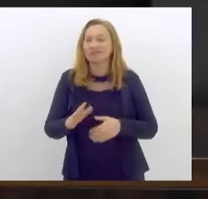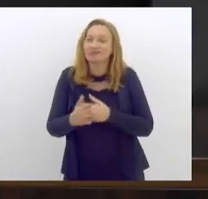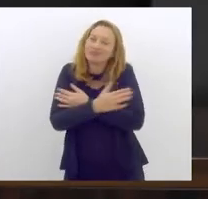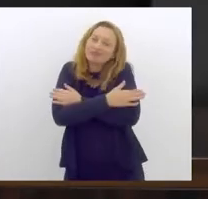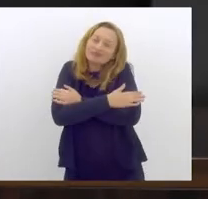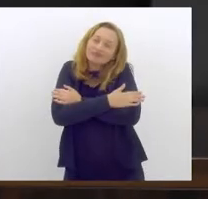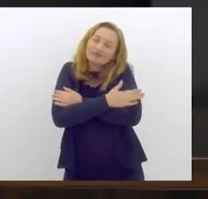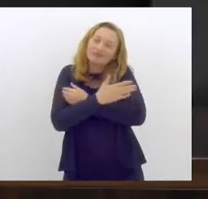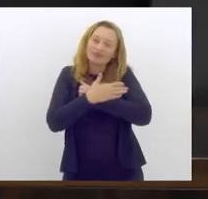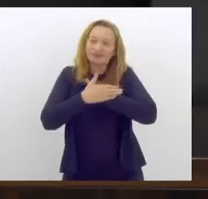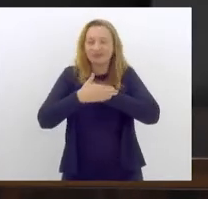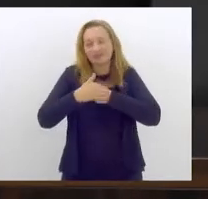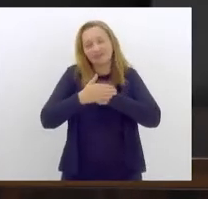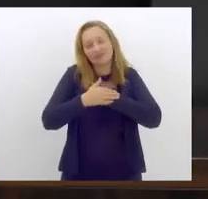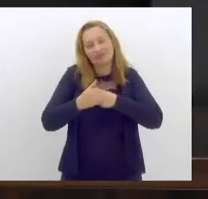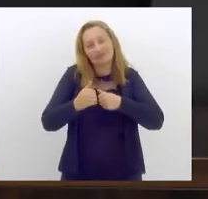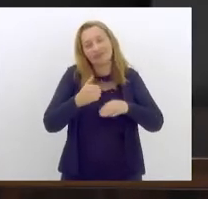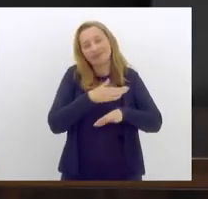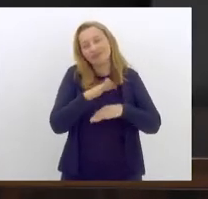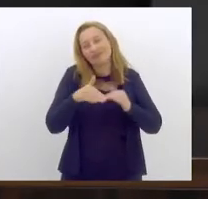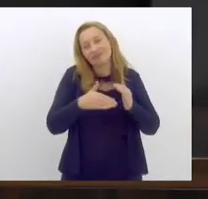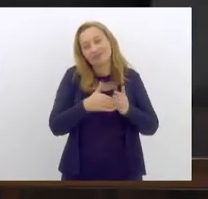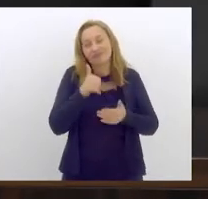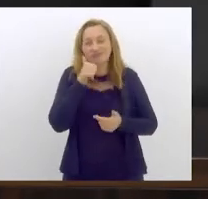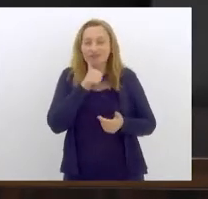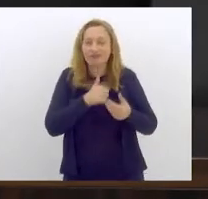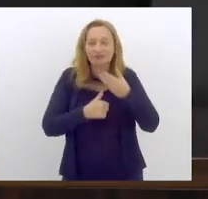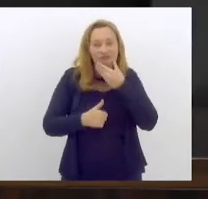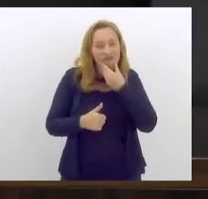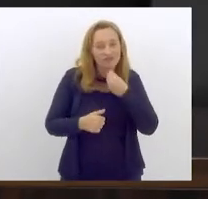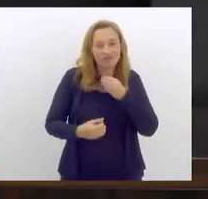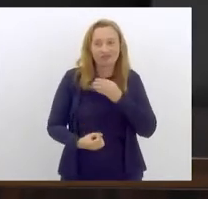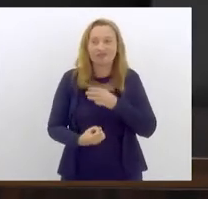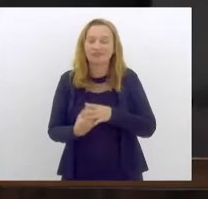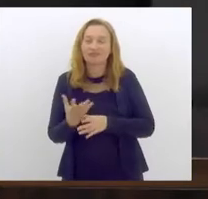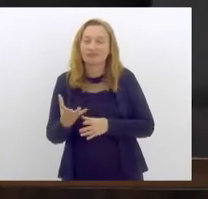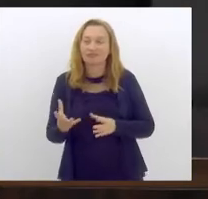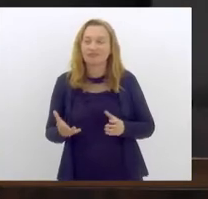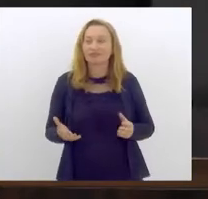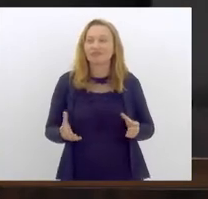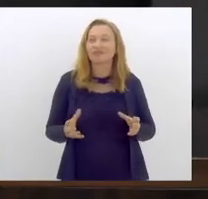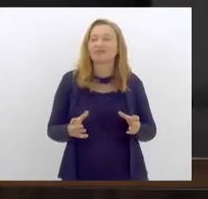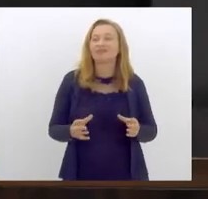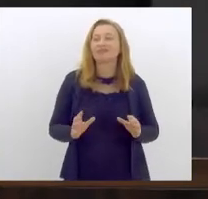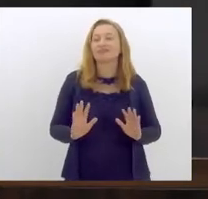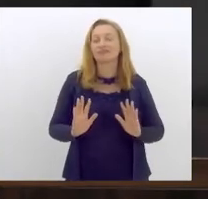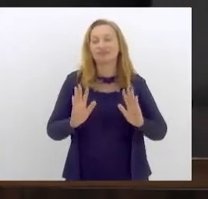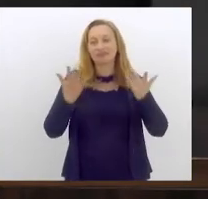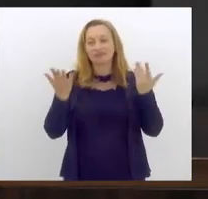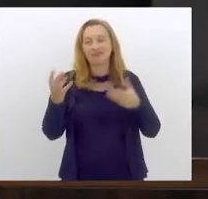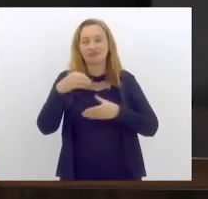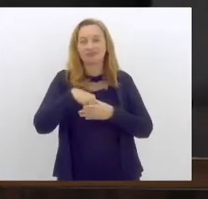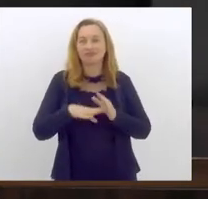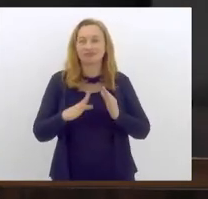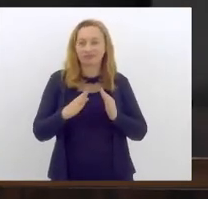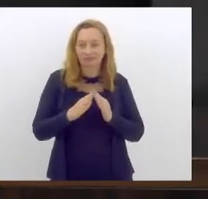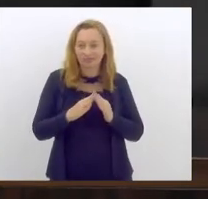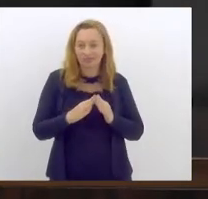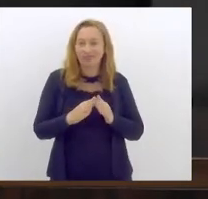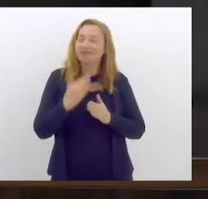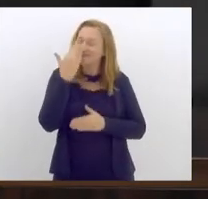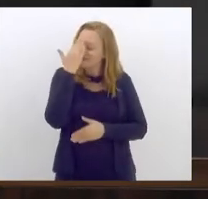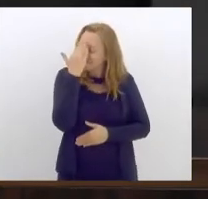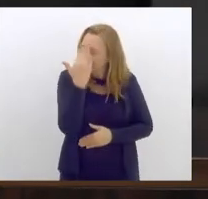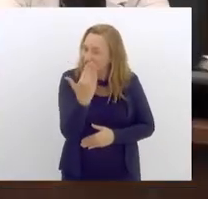carinhoso a todos e todas que construíram esse evento aqui dentro da casa então